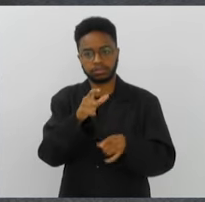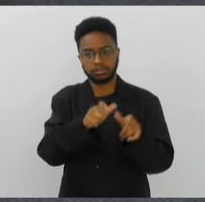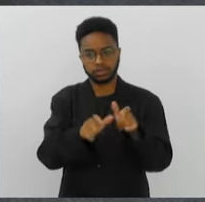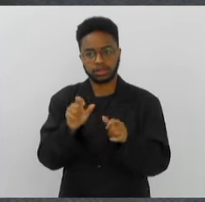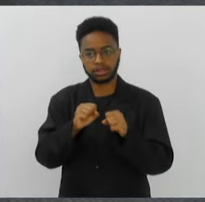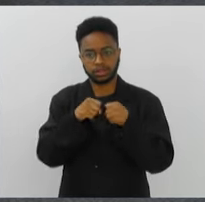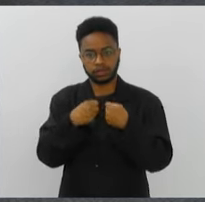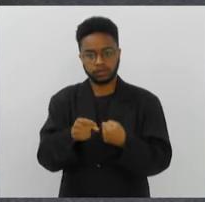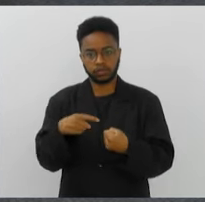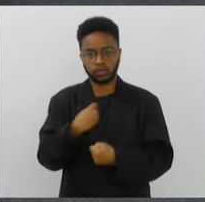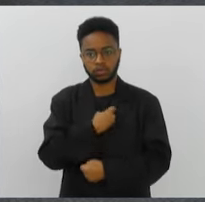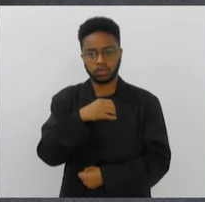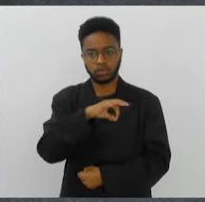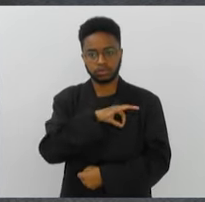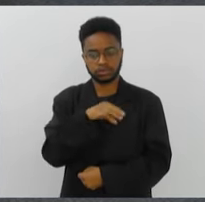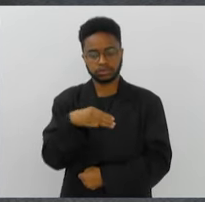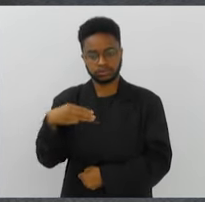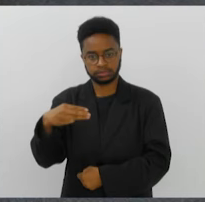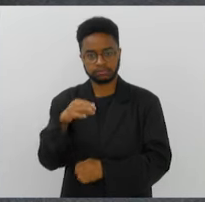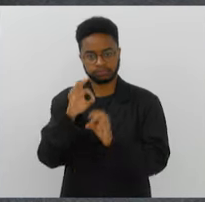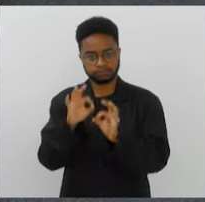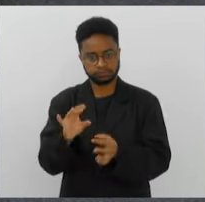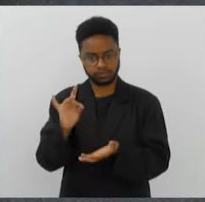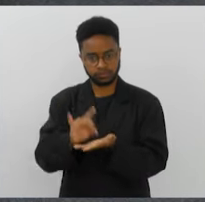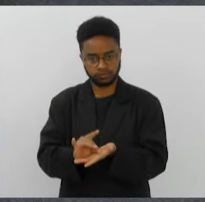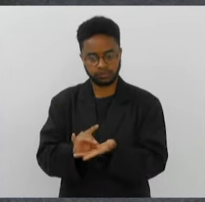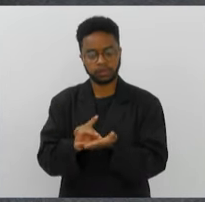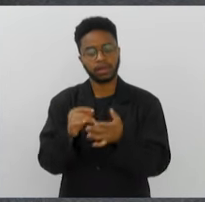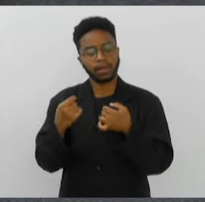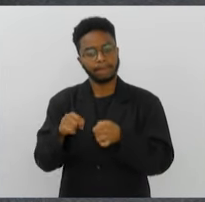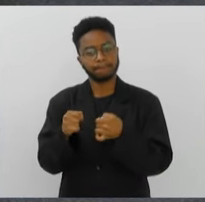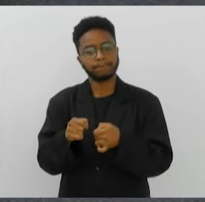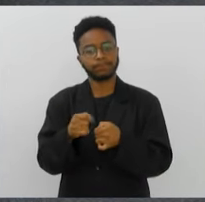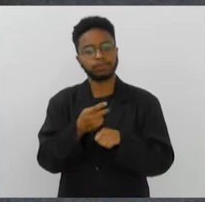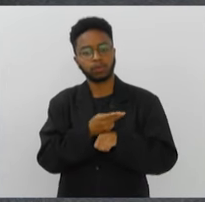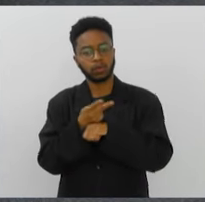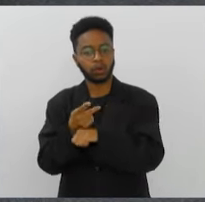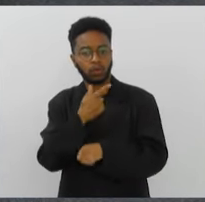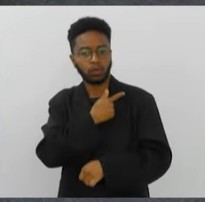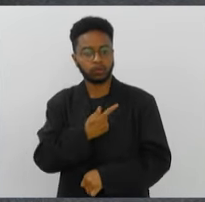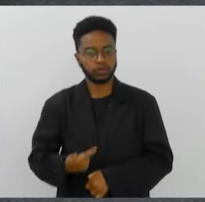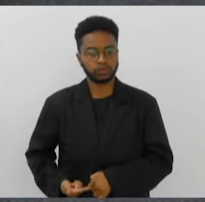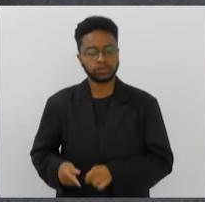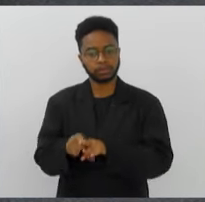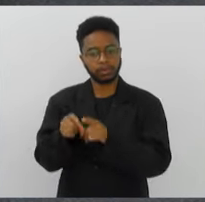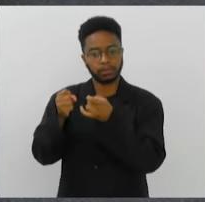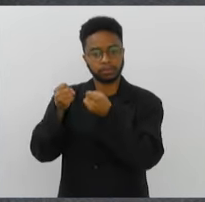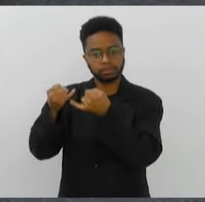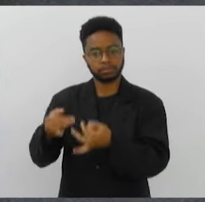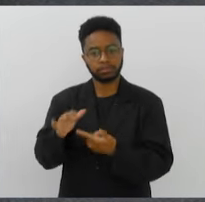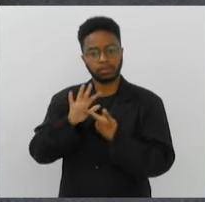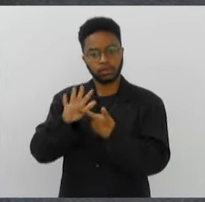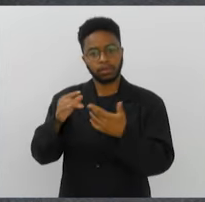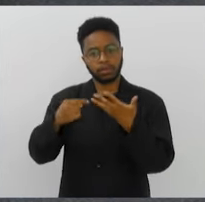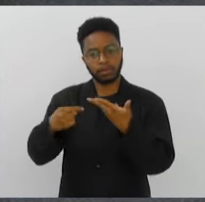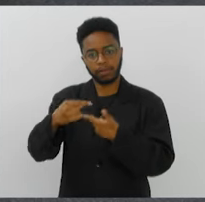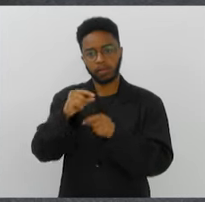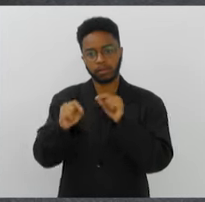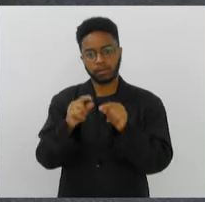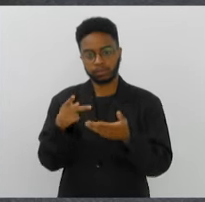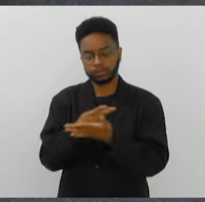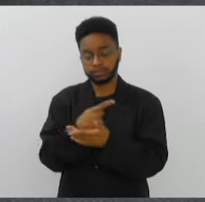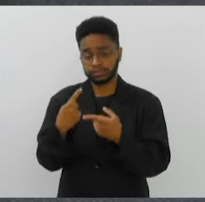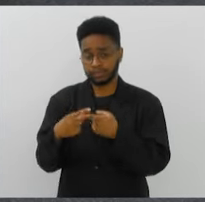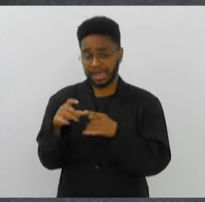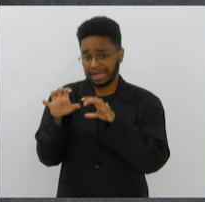Augusto, a nossa polícia militar de fato, e ir até o governador Cláudio Castro e expor essas coisas que estão acontecendo. Porque do